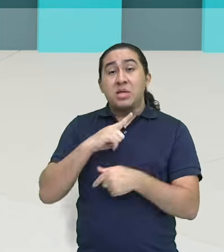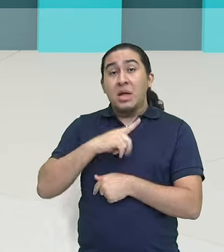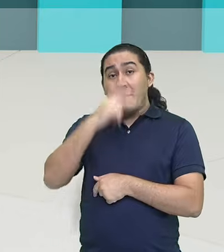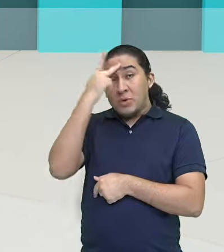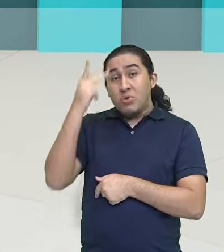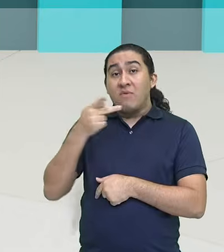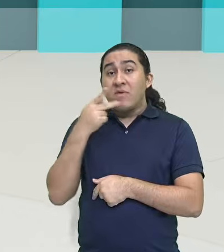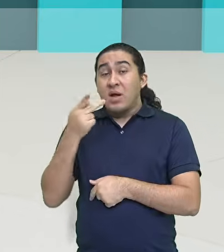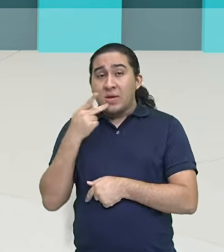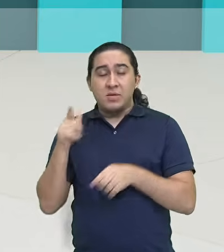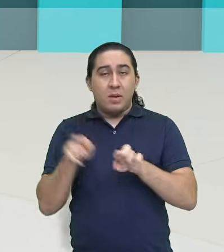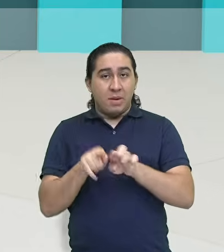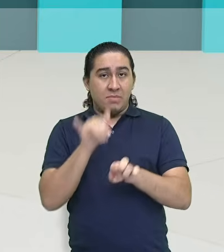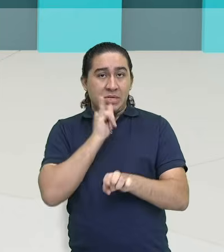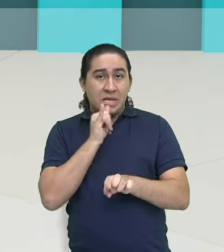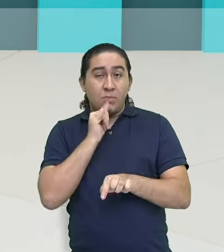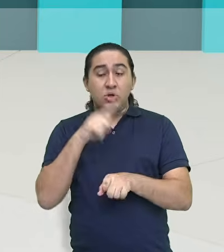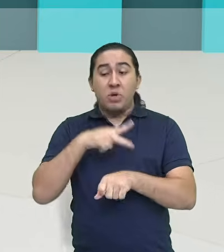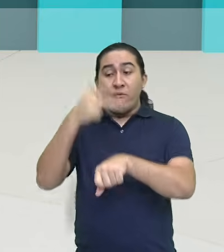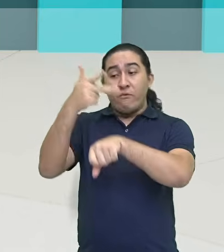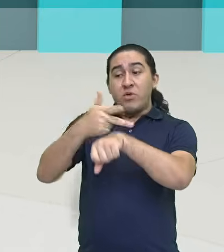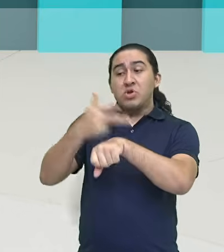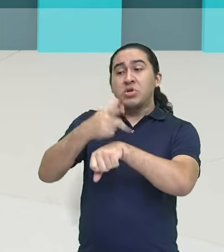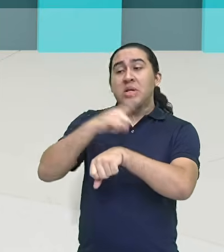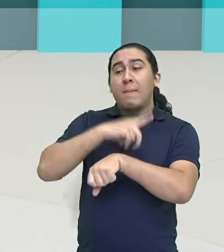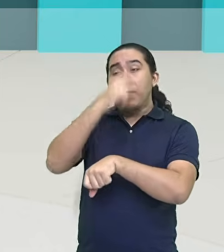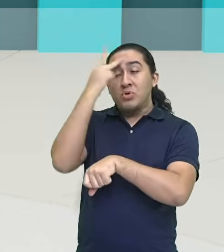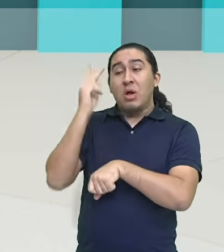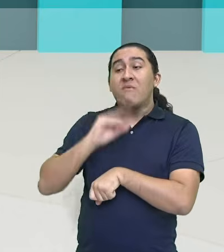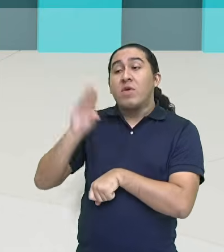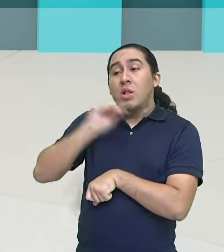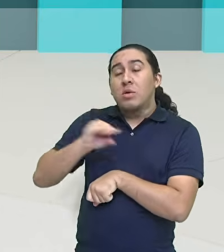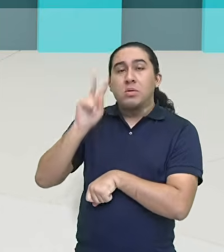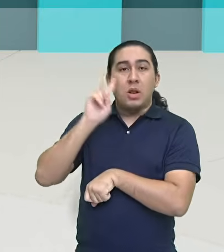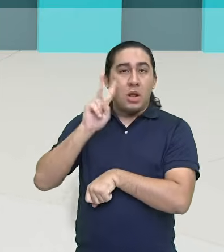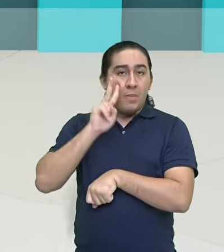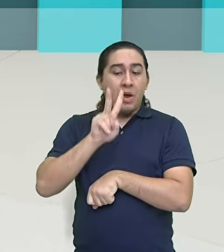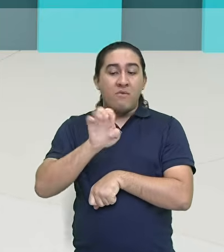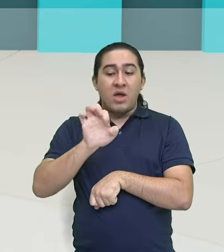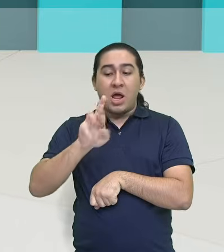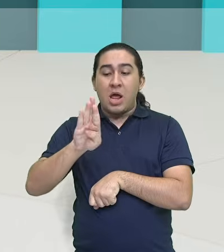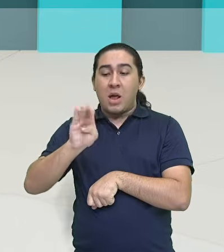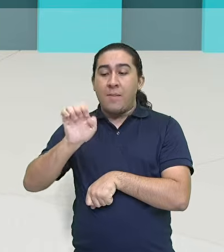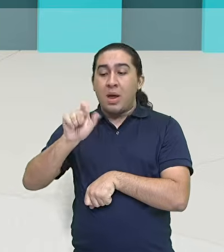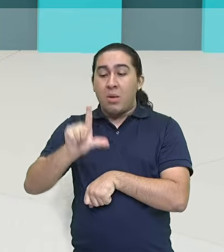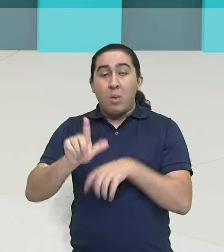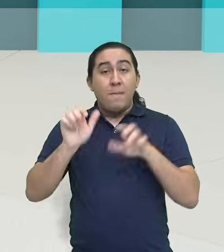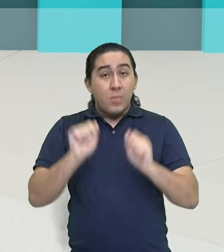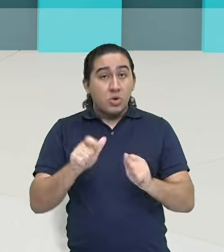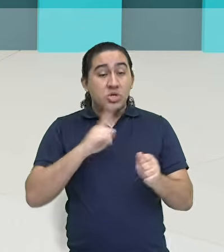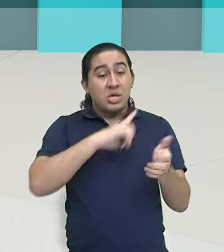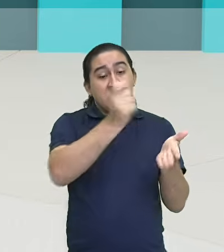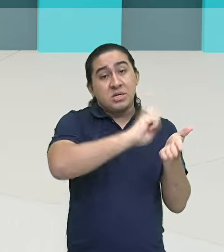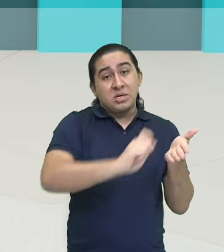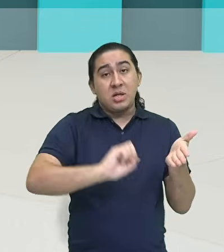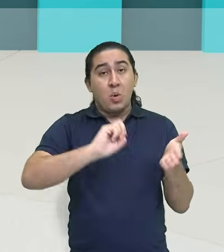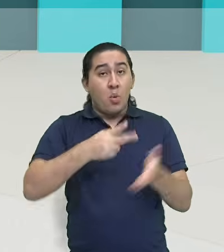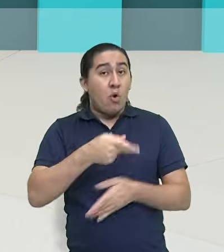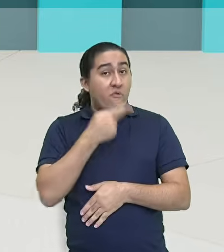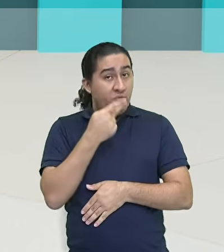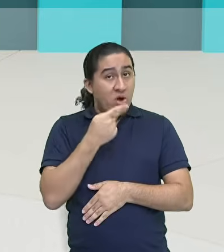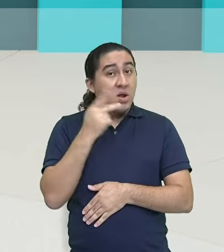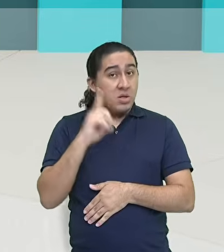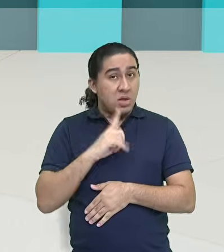falando, não é? Então, nós vamos ter a linguagem verbal. Lembrando que a linguagem verbal pode ser a escrita ou pode ser a fala, então nós vamos ter isso